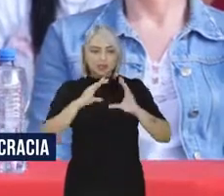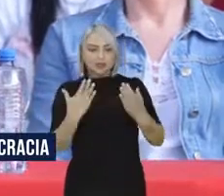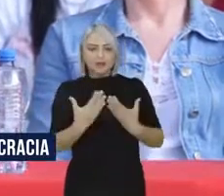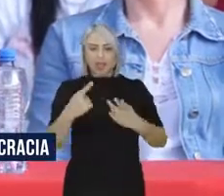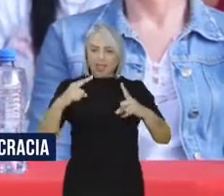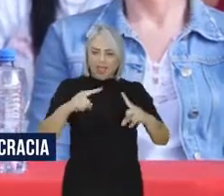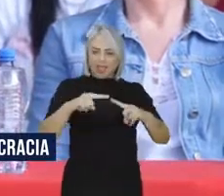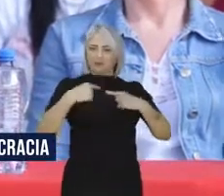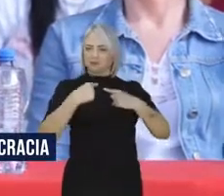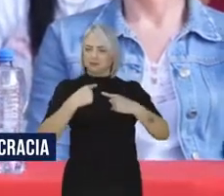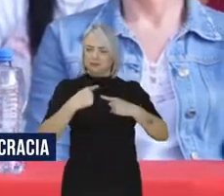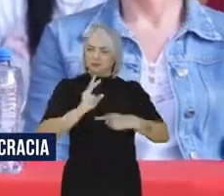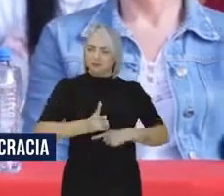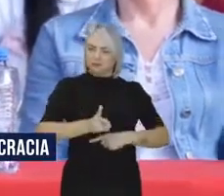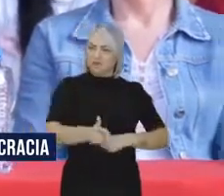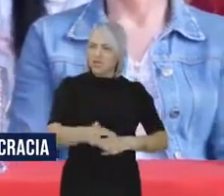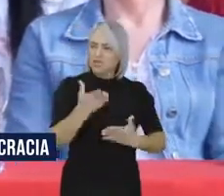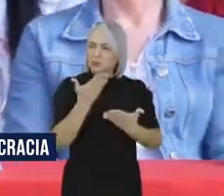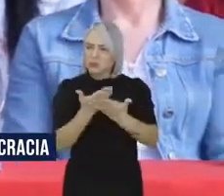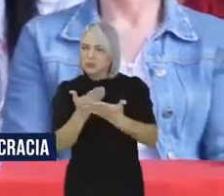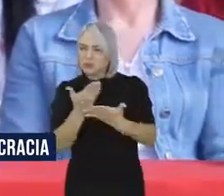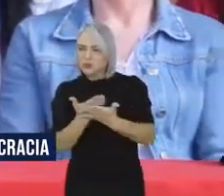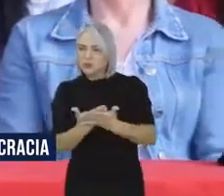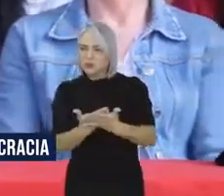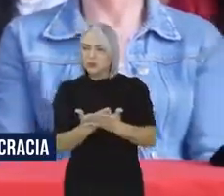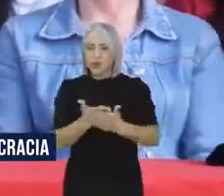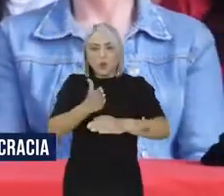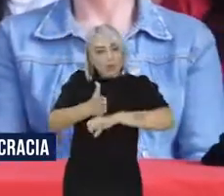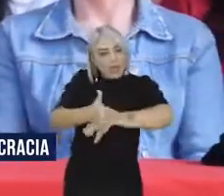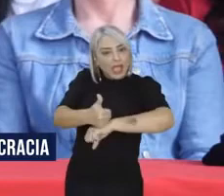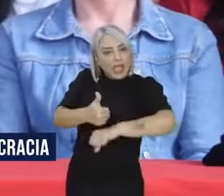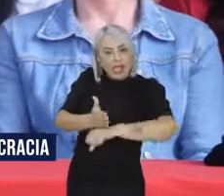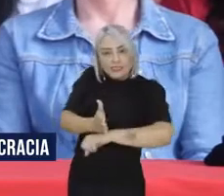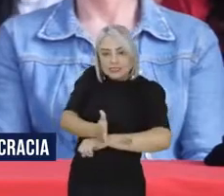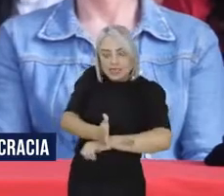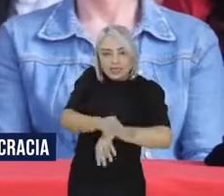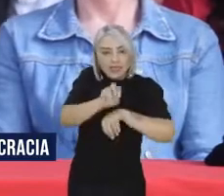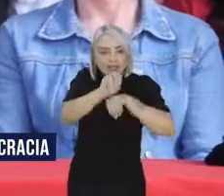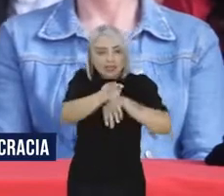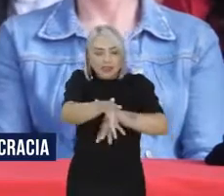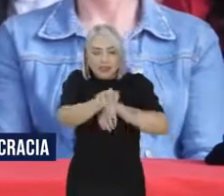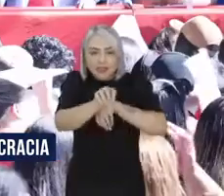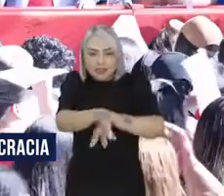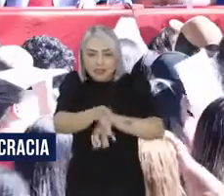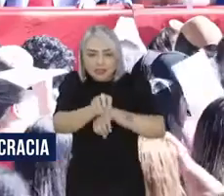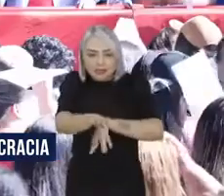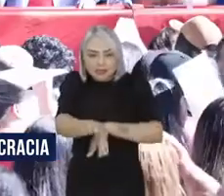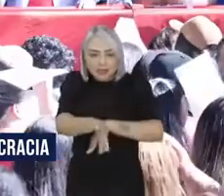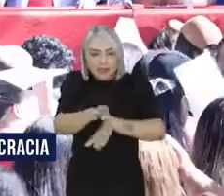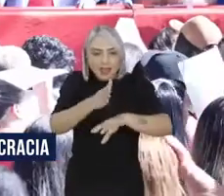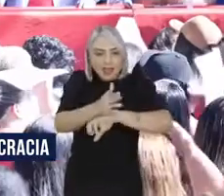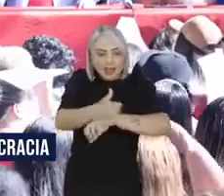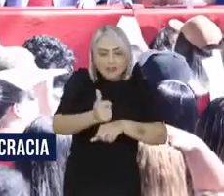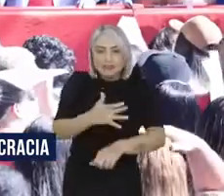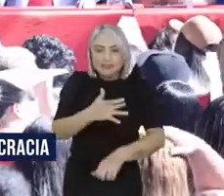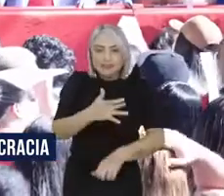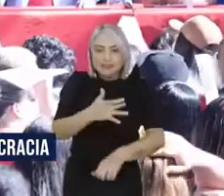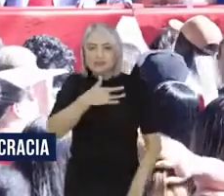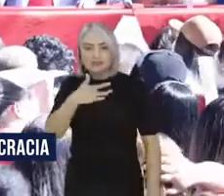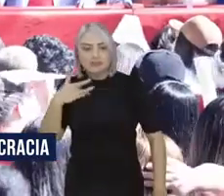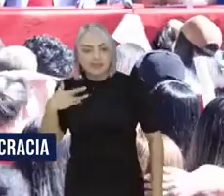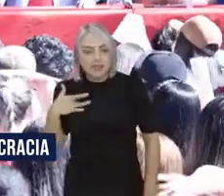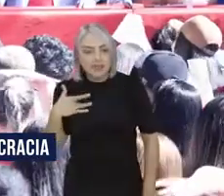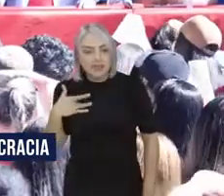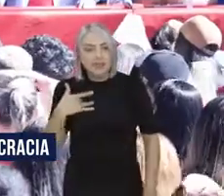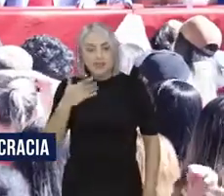contínuo, desde o estudo, desde o acesso, desde a educação, acesso à saúde, sabe assim, cuidados